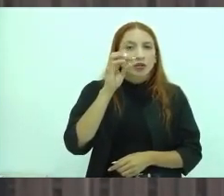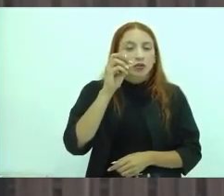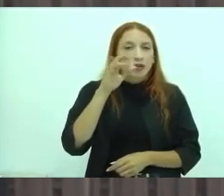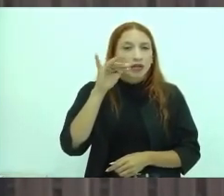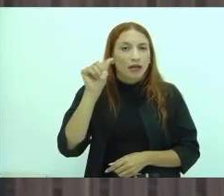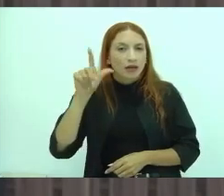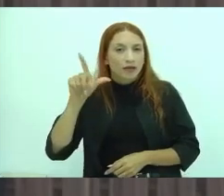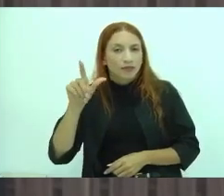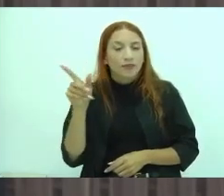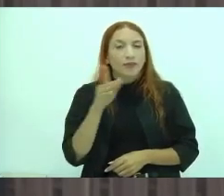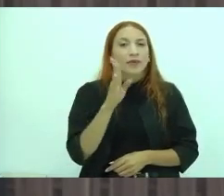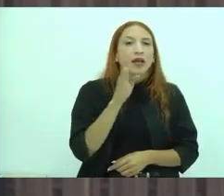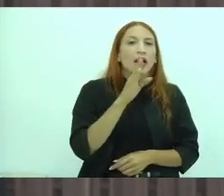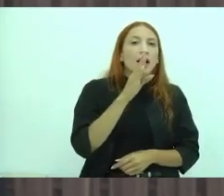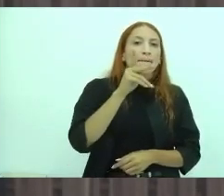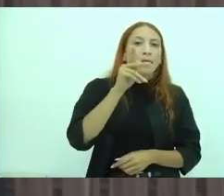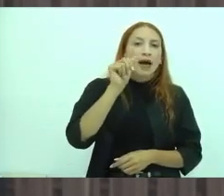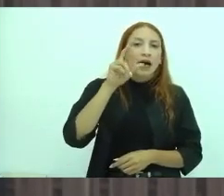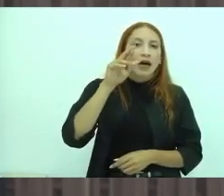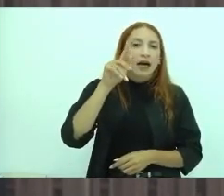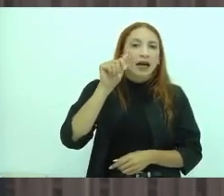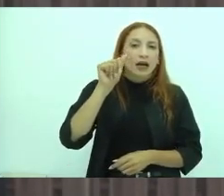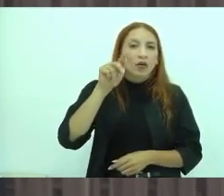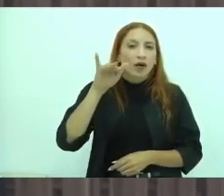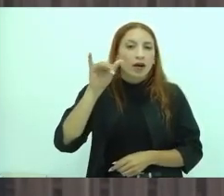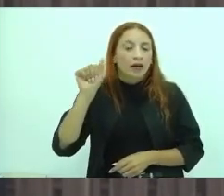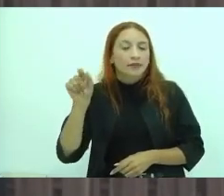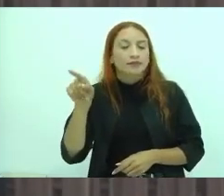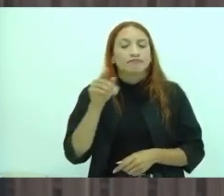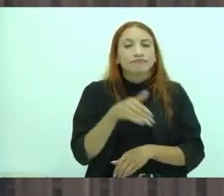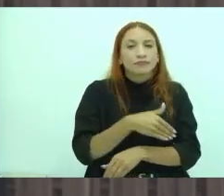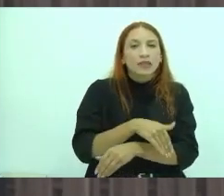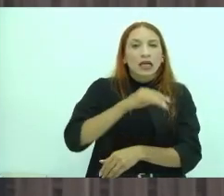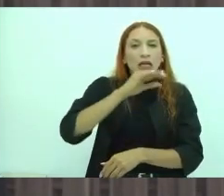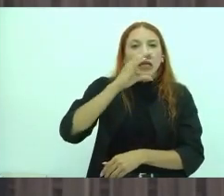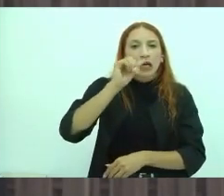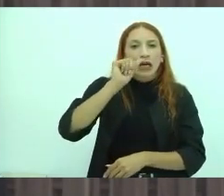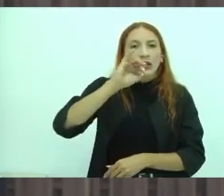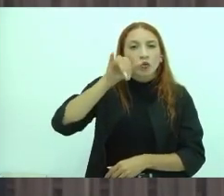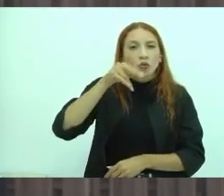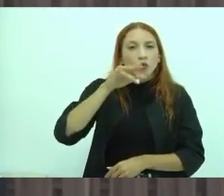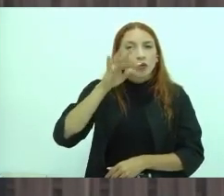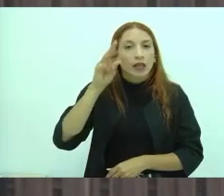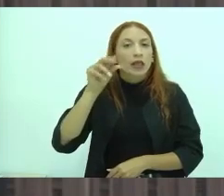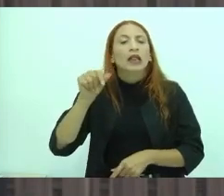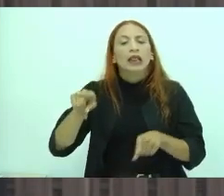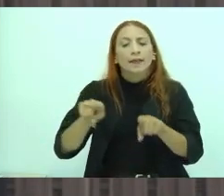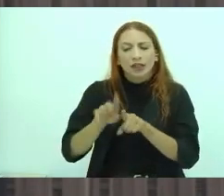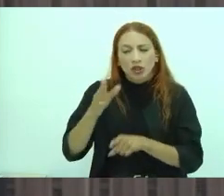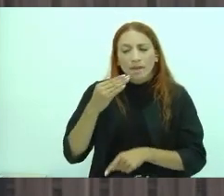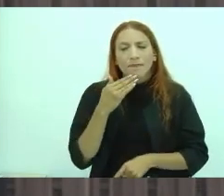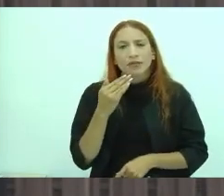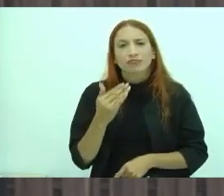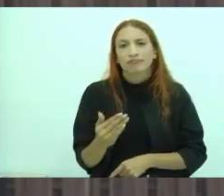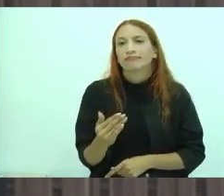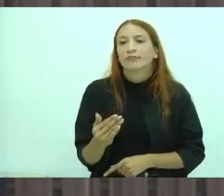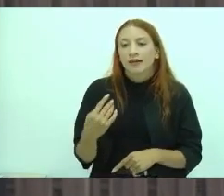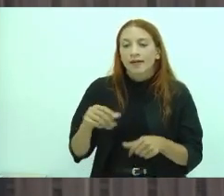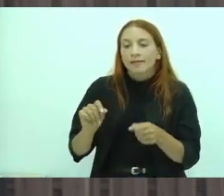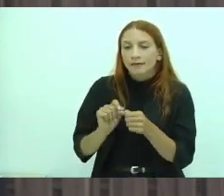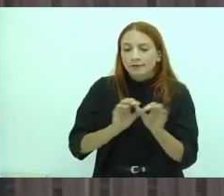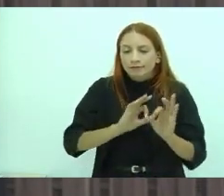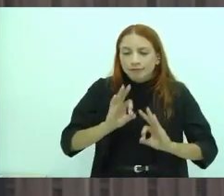rua Paraguaio e a rua Cajuíta já está sendo licitada para que também